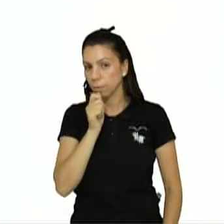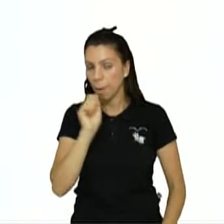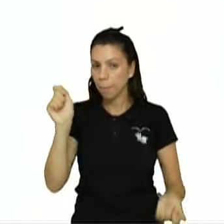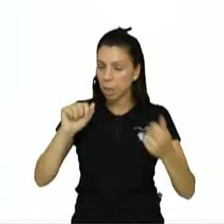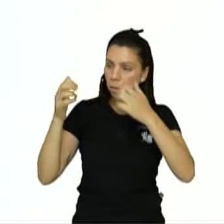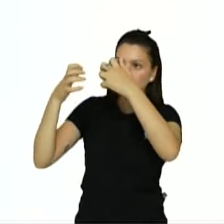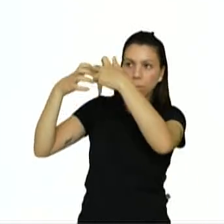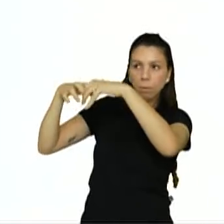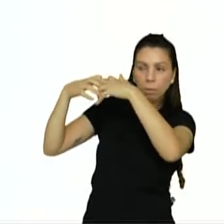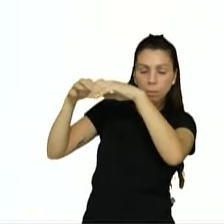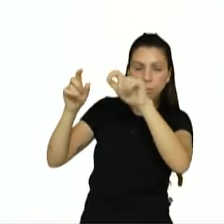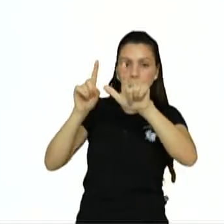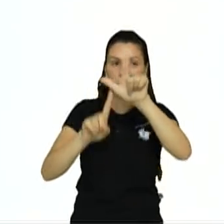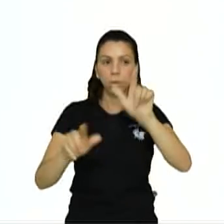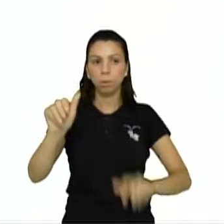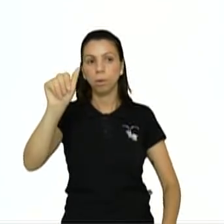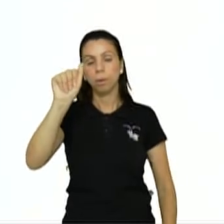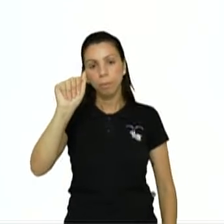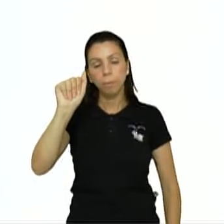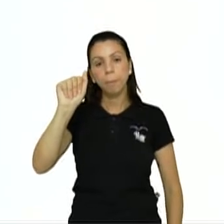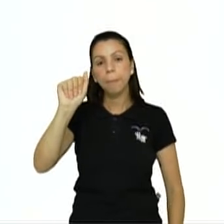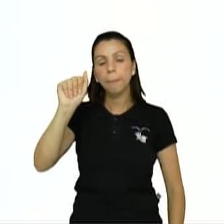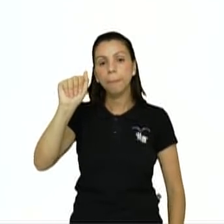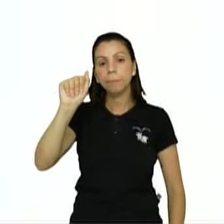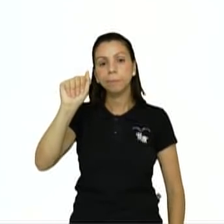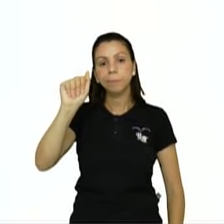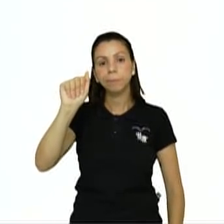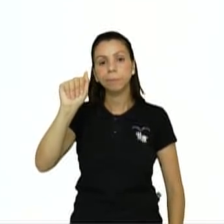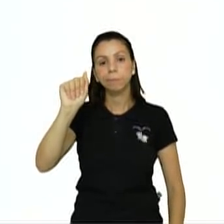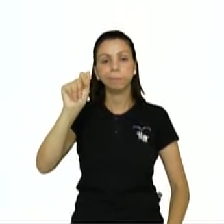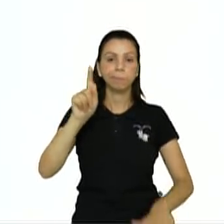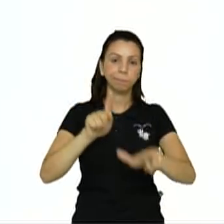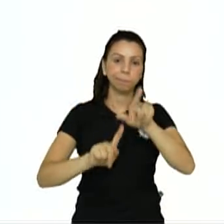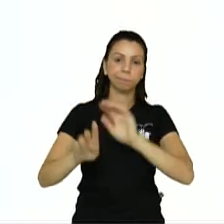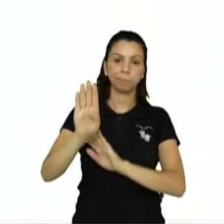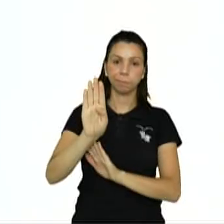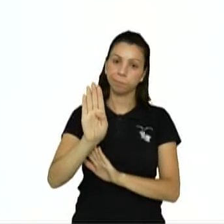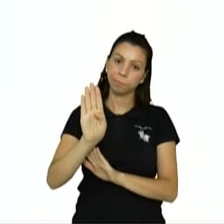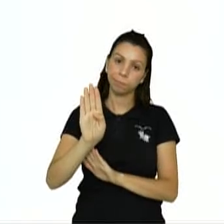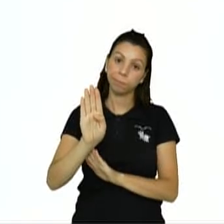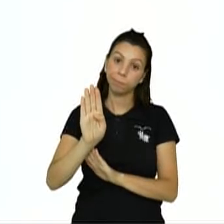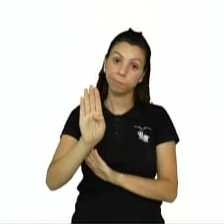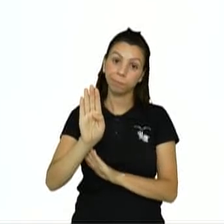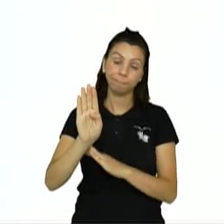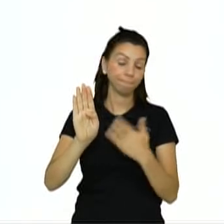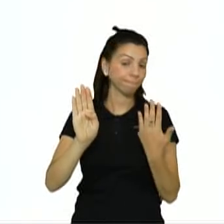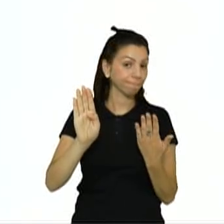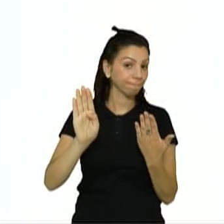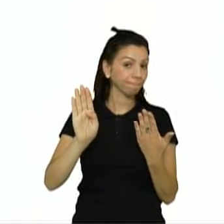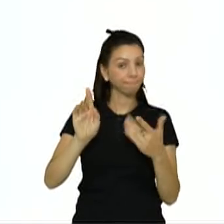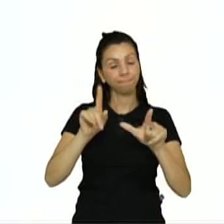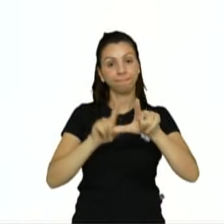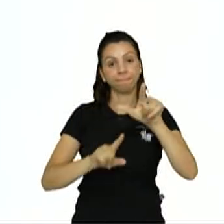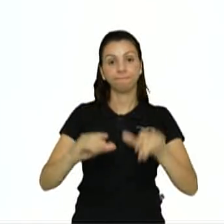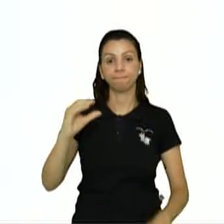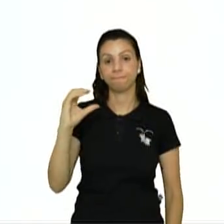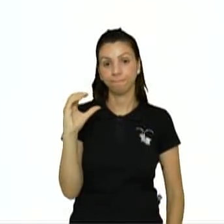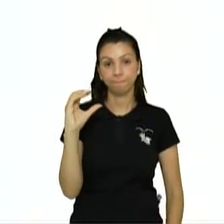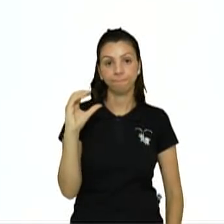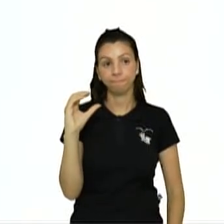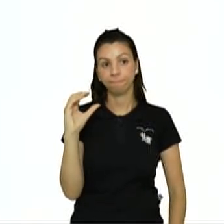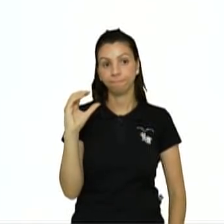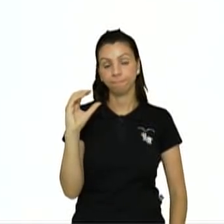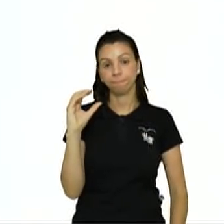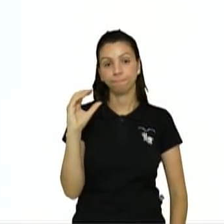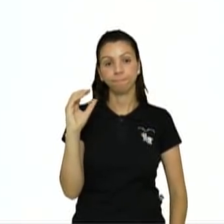sobre. Letra A gente pode analisar o número de patas. Letra B, antenas. Letra C,